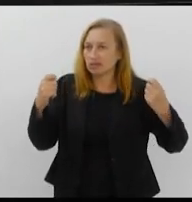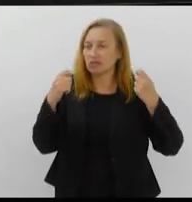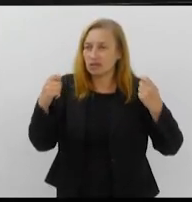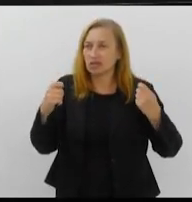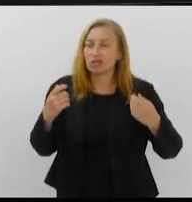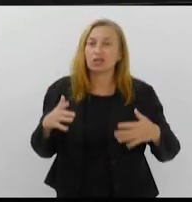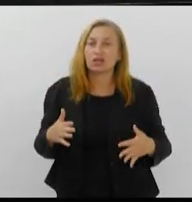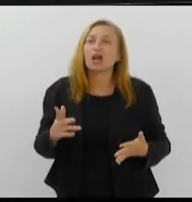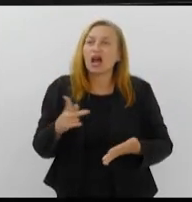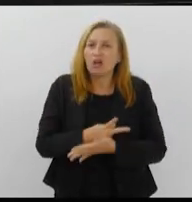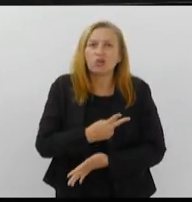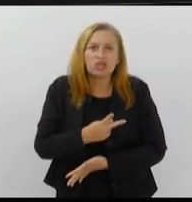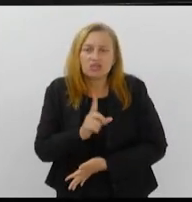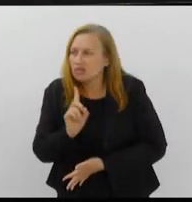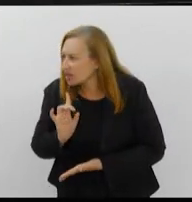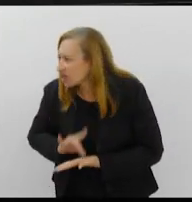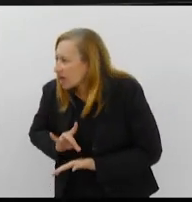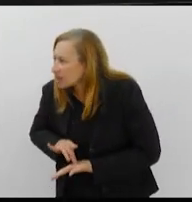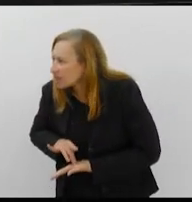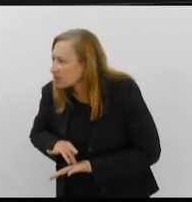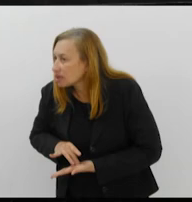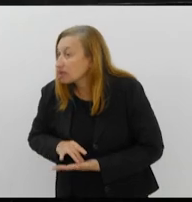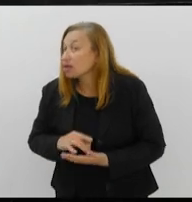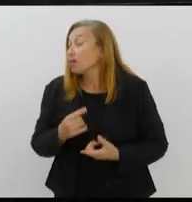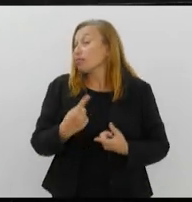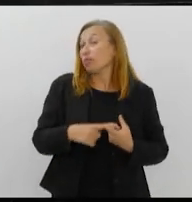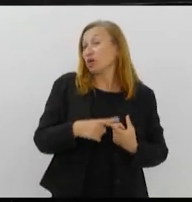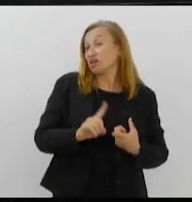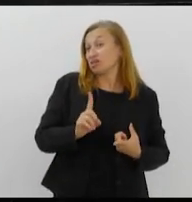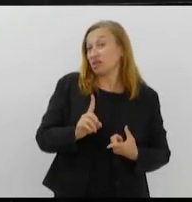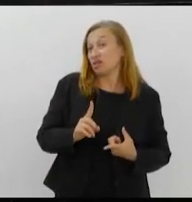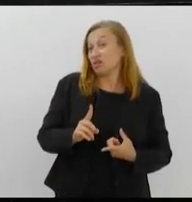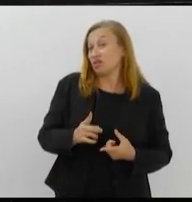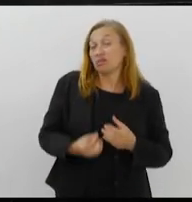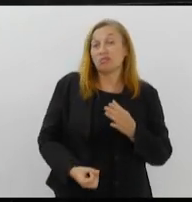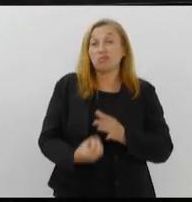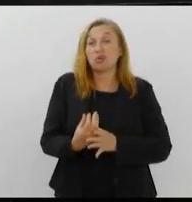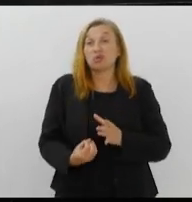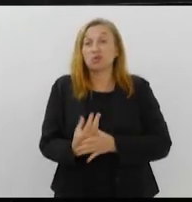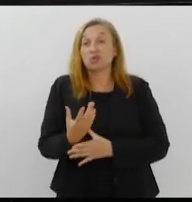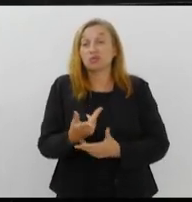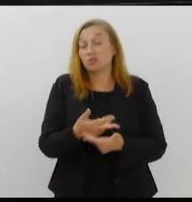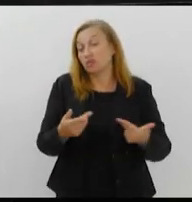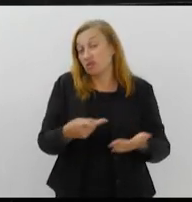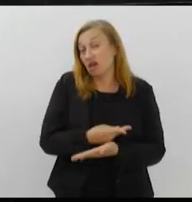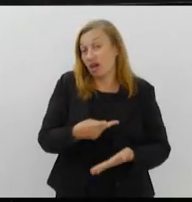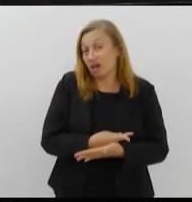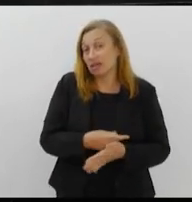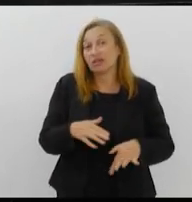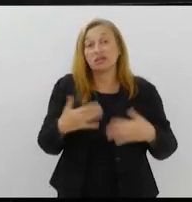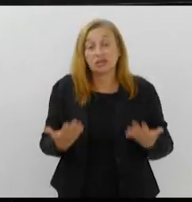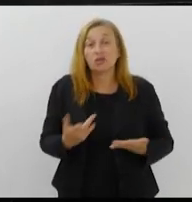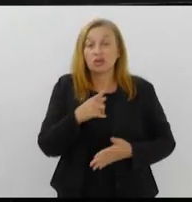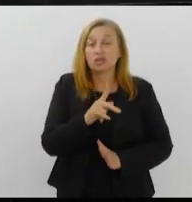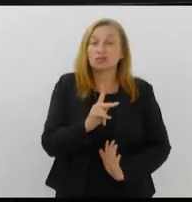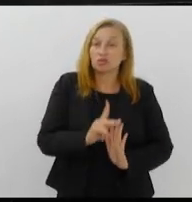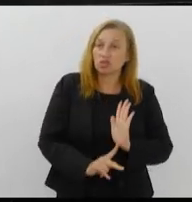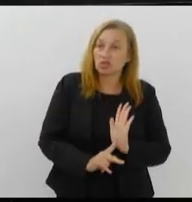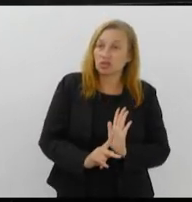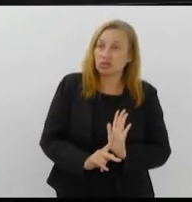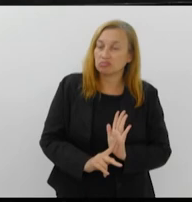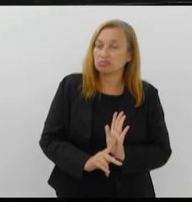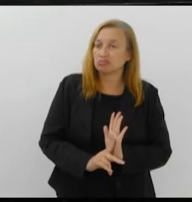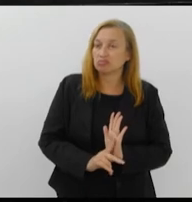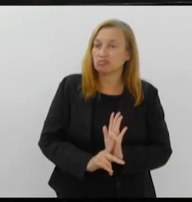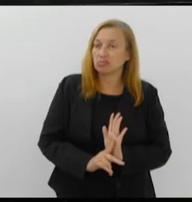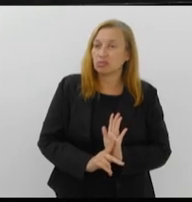Vem cá, aconteceu isso? Porque senão a gente mesmo acaba reproduzindo coisas erradas. Então esse projeto não tem que